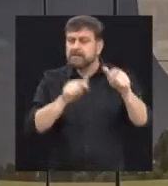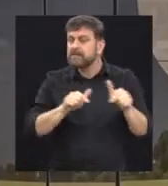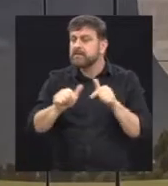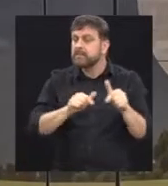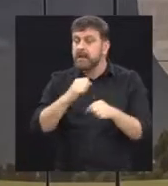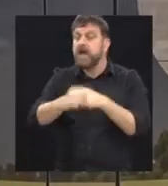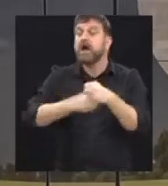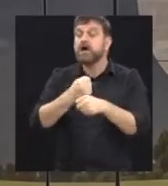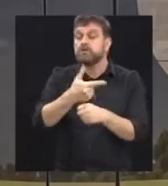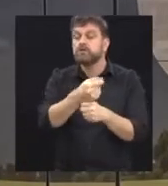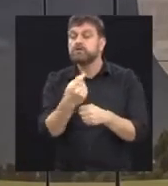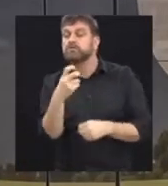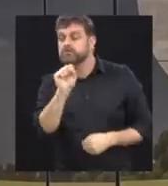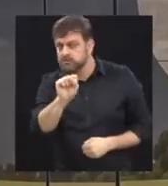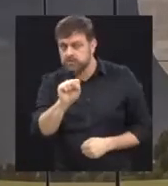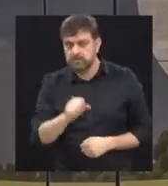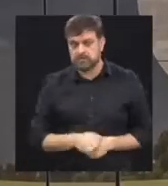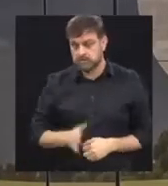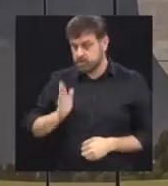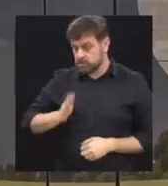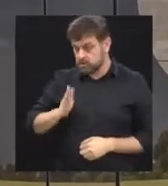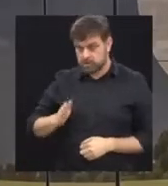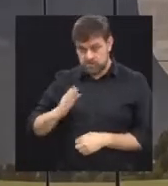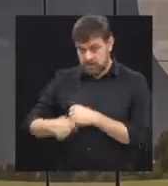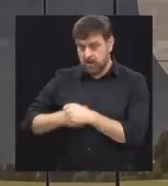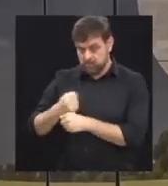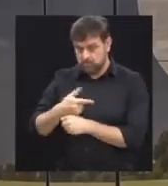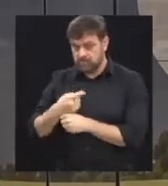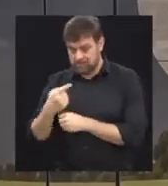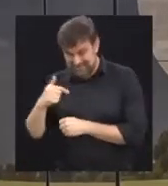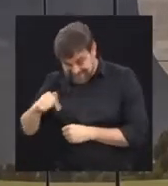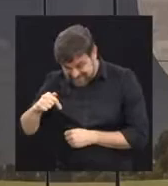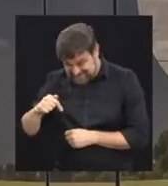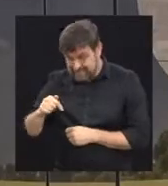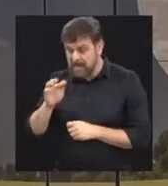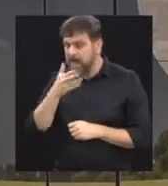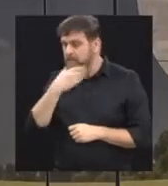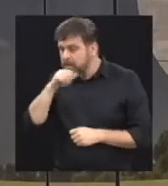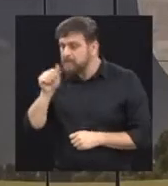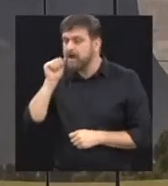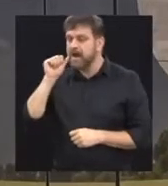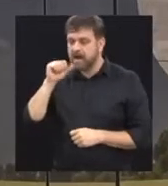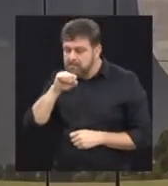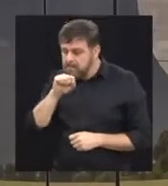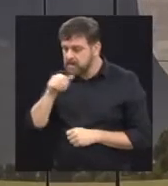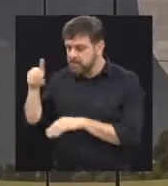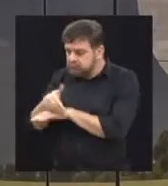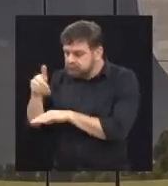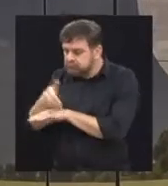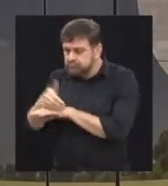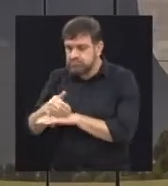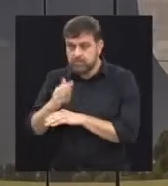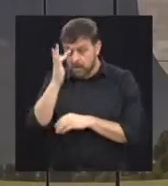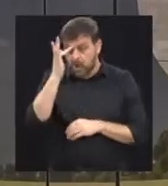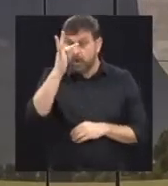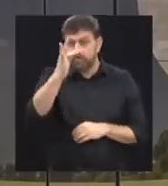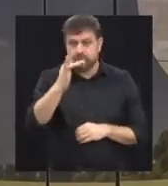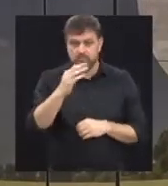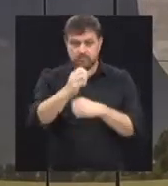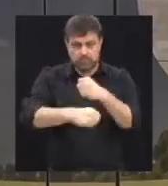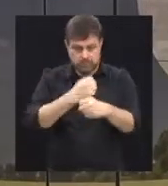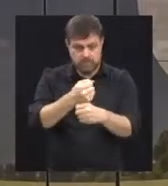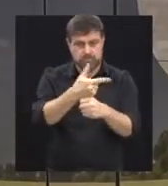trabalhar em 2018. O tema de 2017 já houve muita participação dos pais. Que bom. Né, e em 2018 também já tem